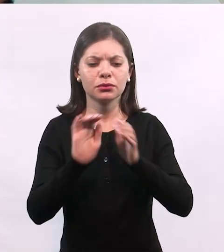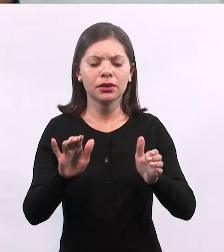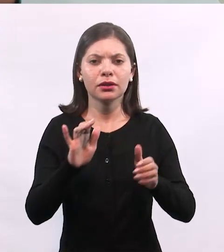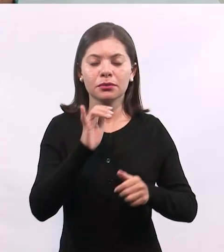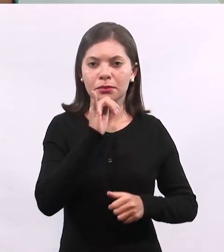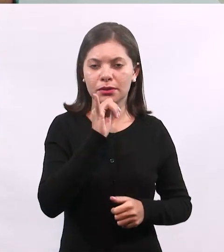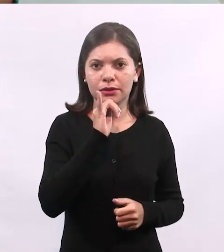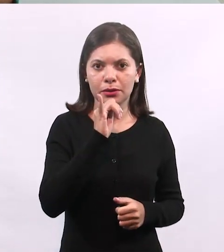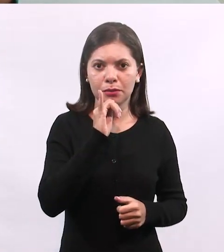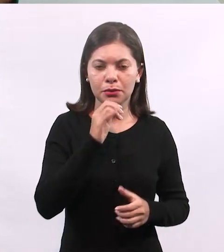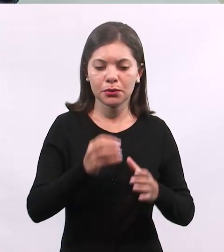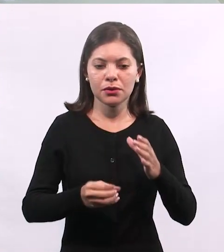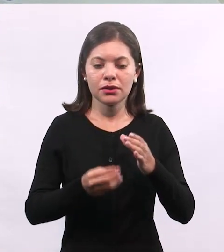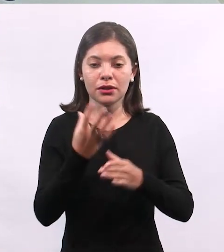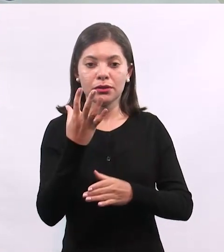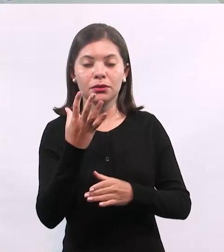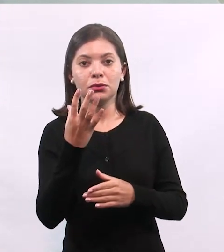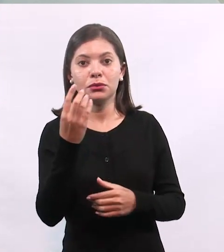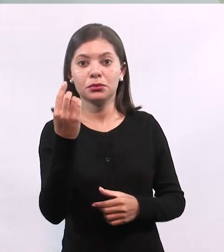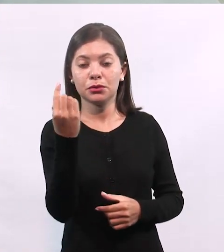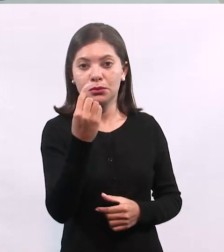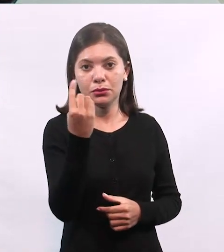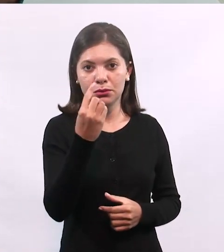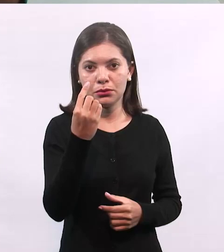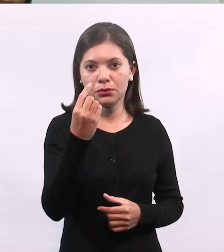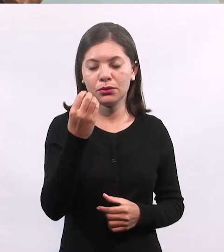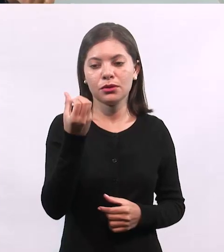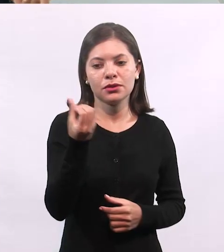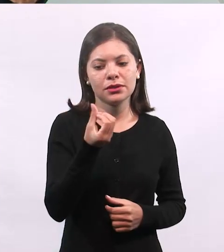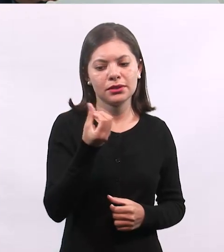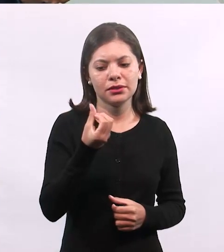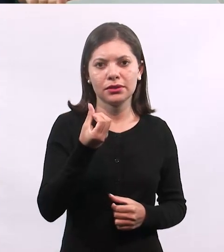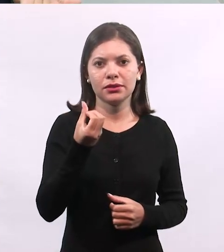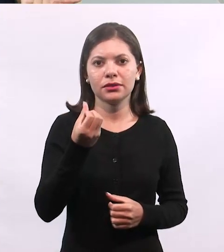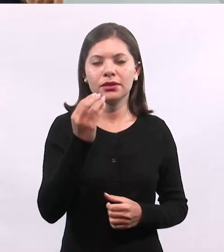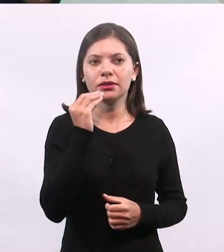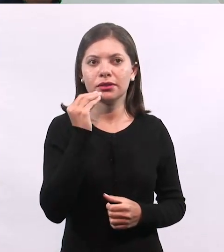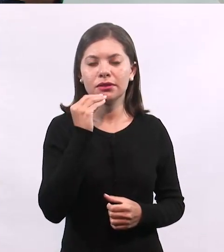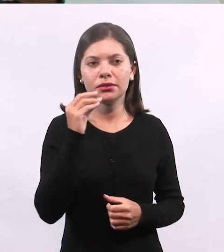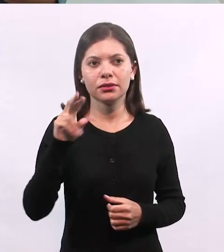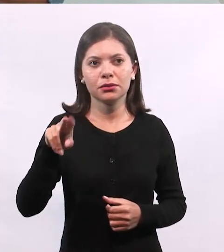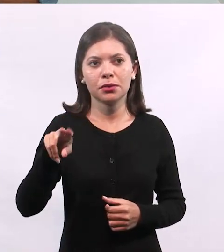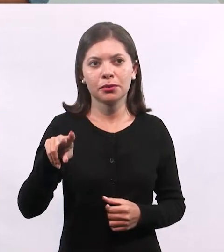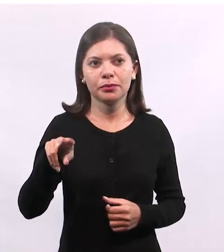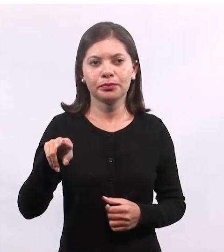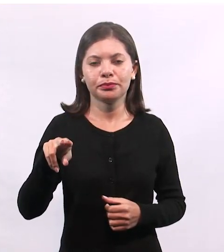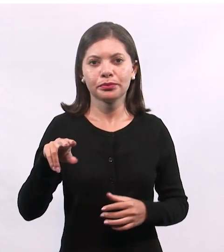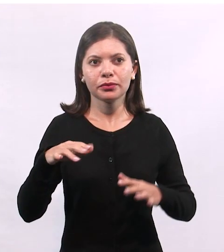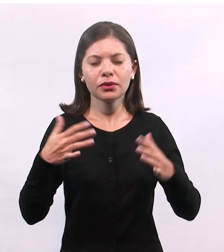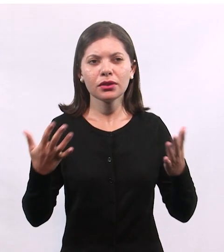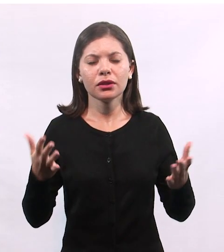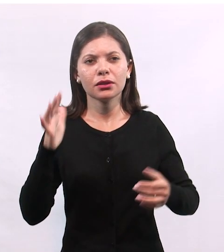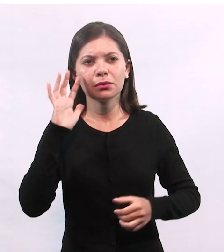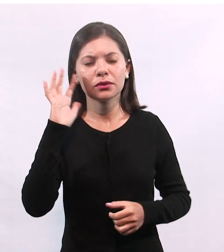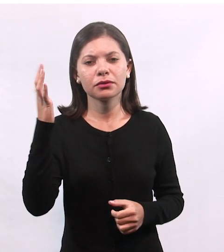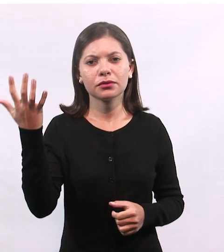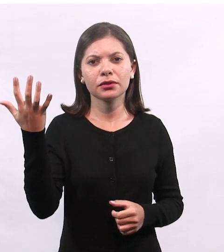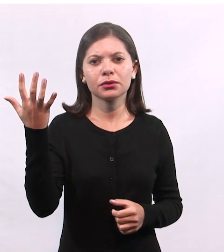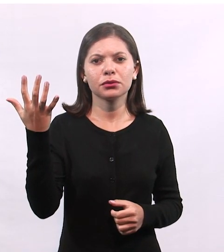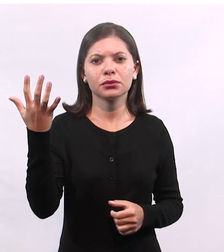de um dado por exemplo saiu o número ou saiu o número 6 tem o mesmo probabilidade então